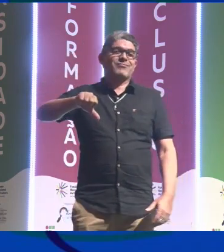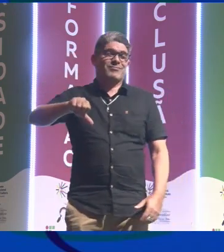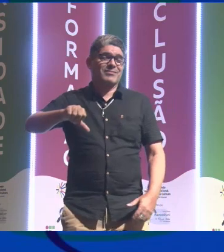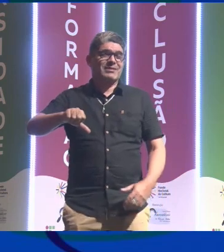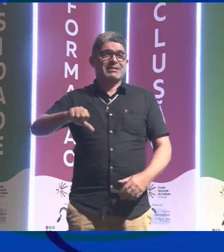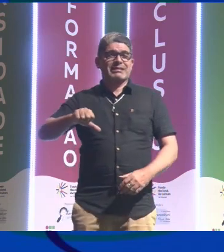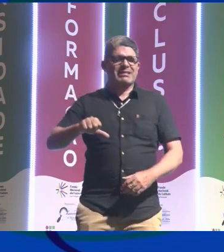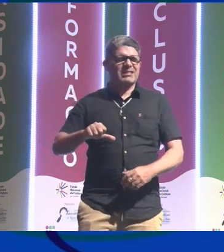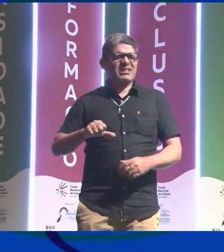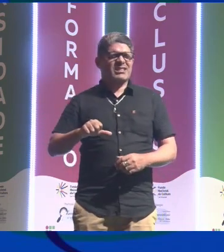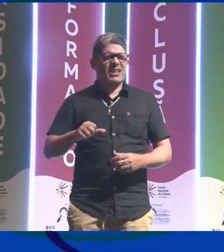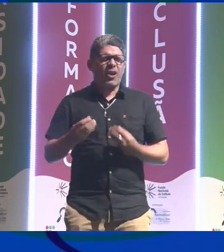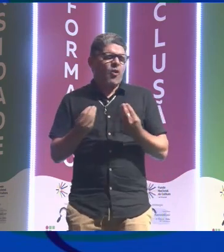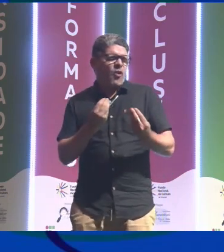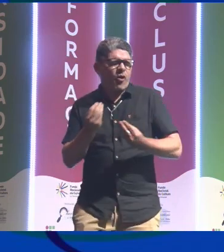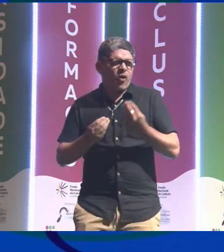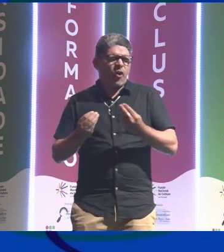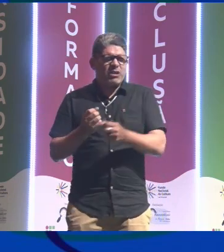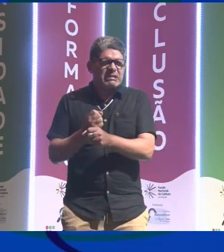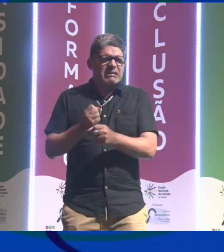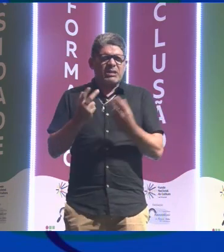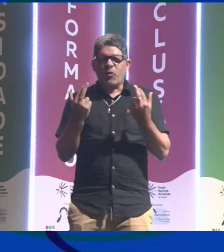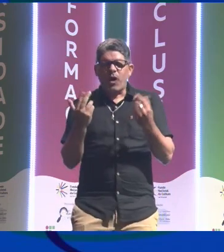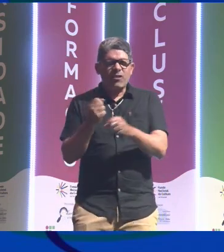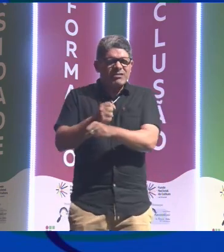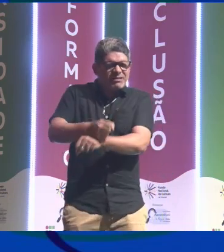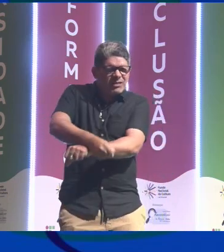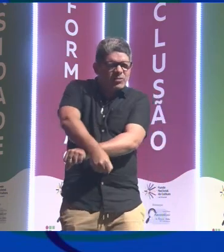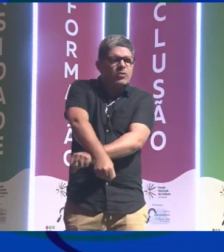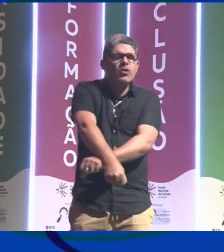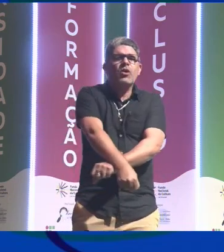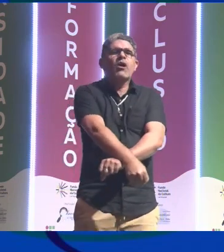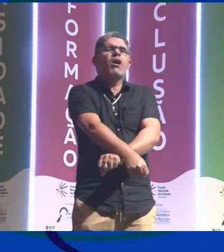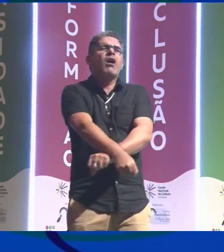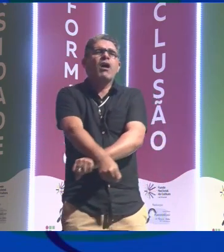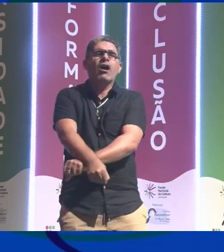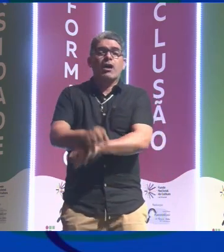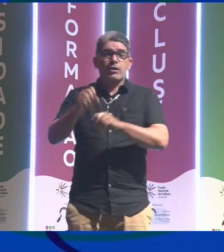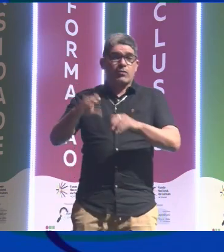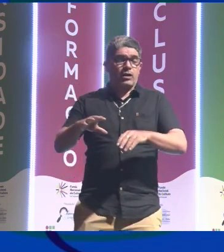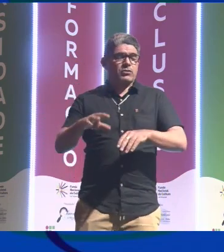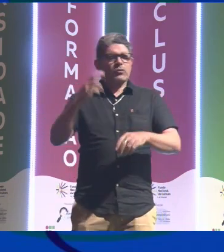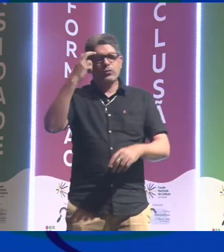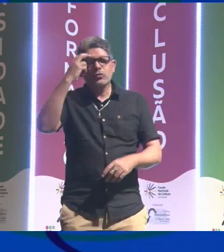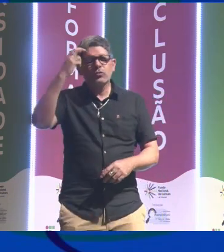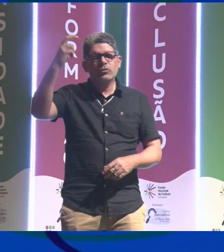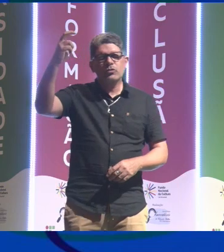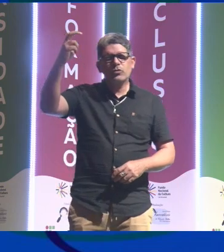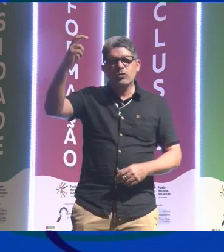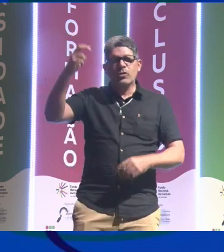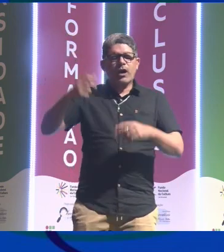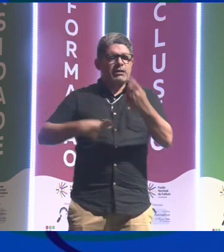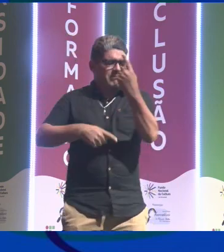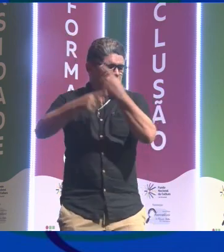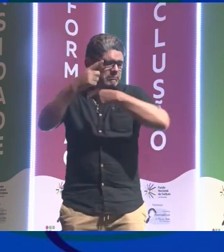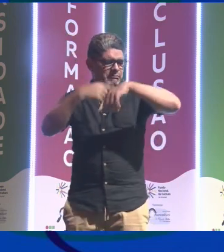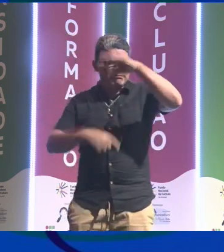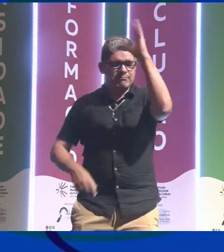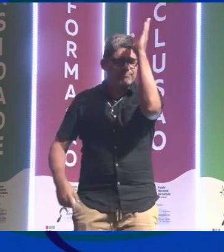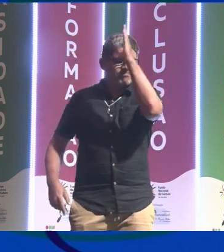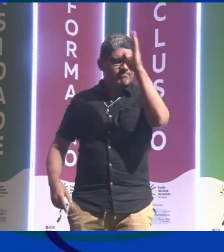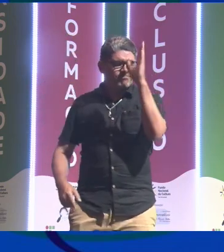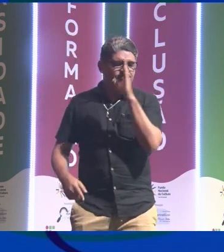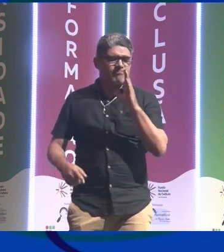força motriz, como na escravatura. Educação e cultura vão salvar